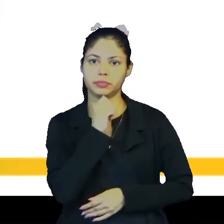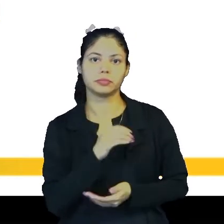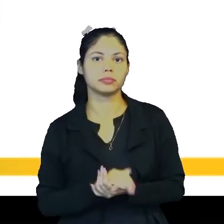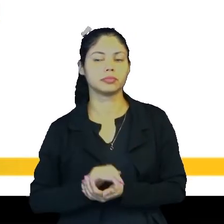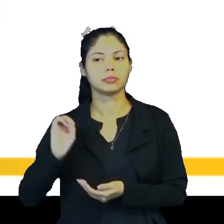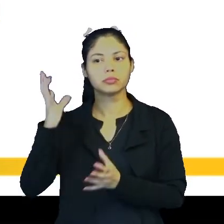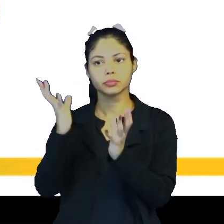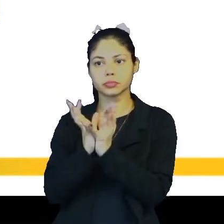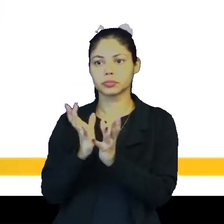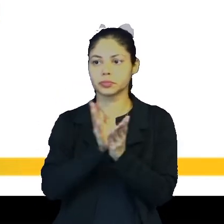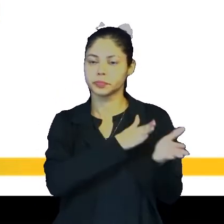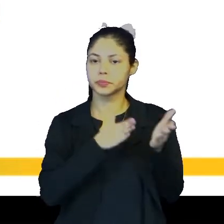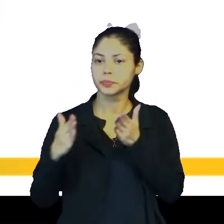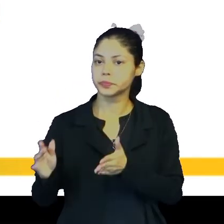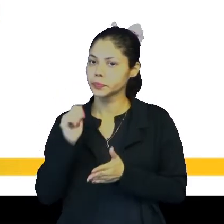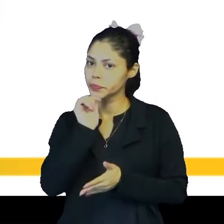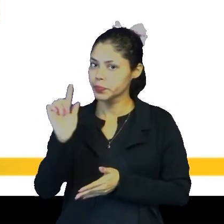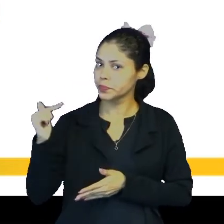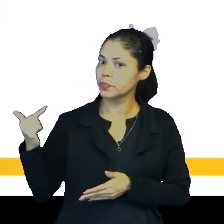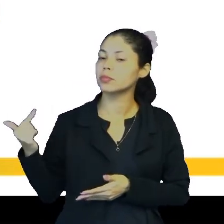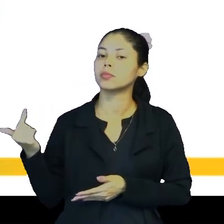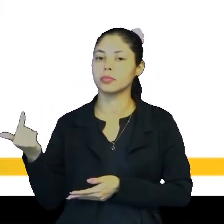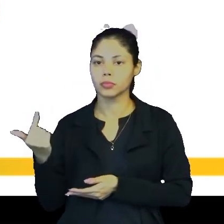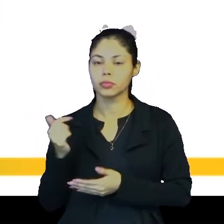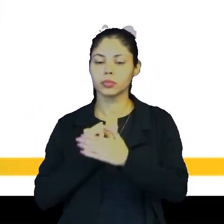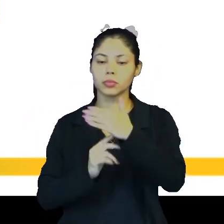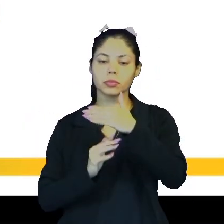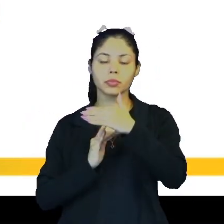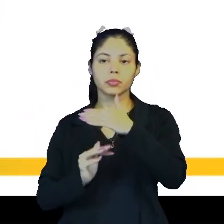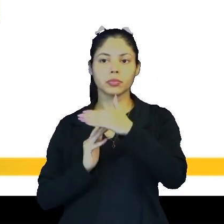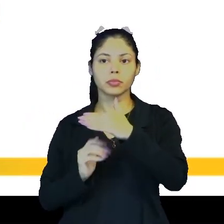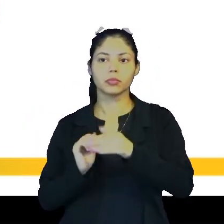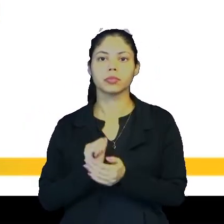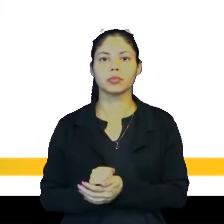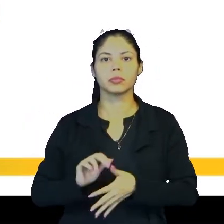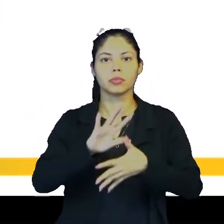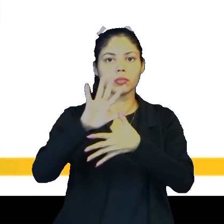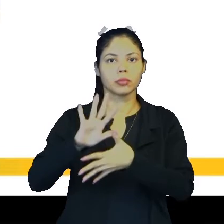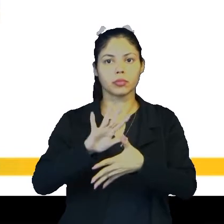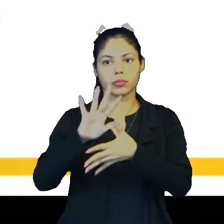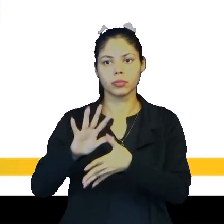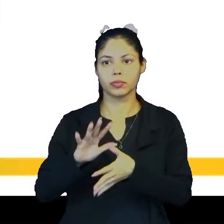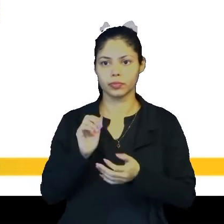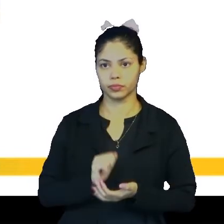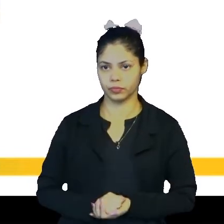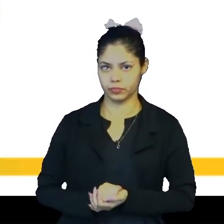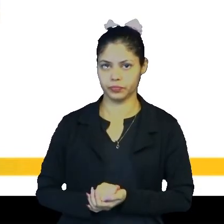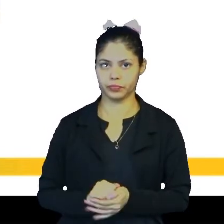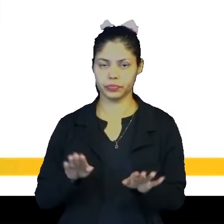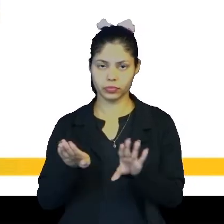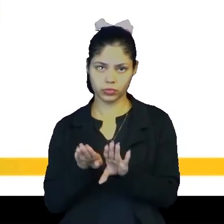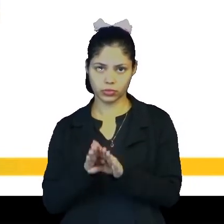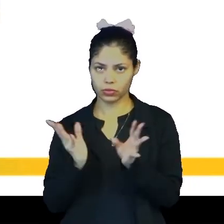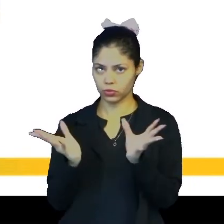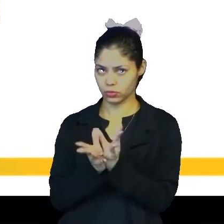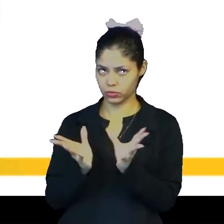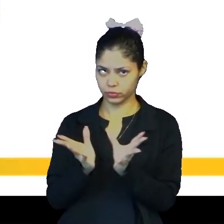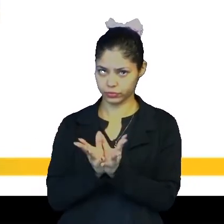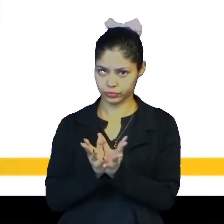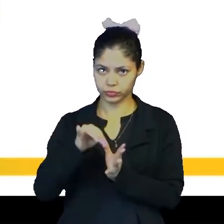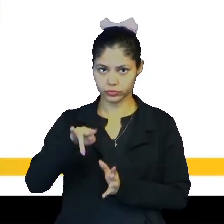esses grupos fariam parte de uma outra onda migratória para a América. Ela seria diferente da migração dos